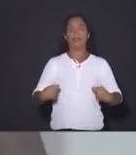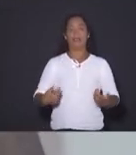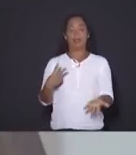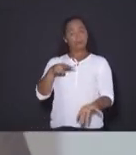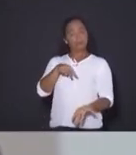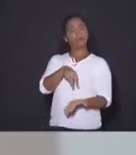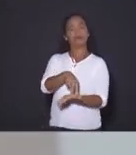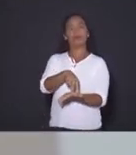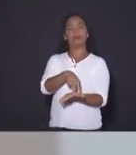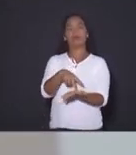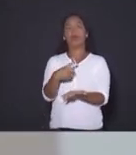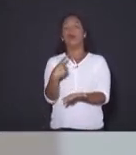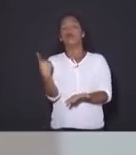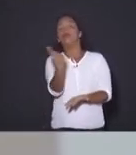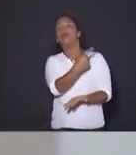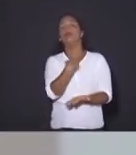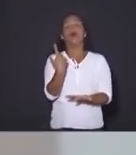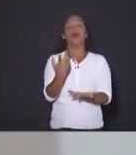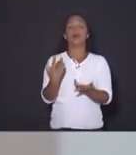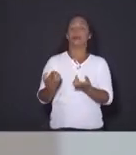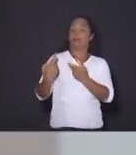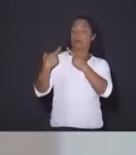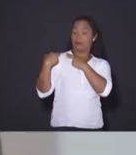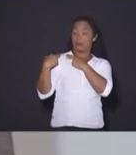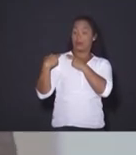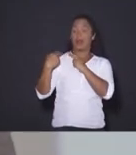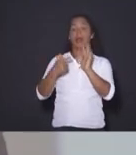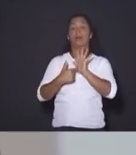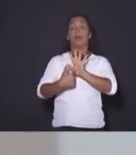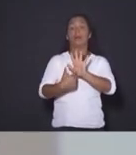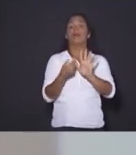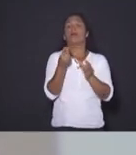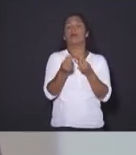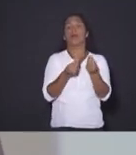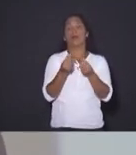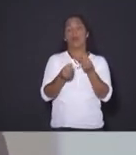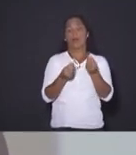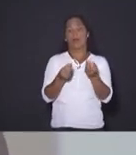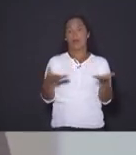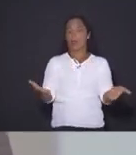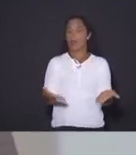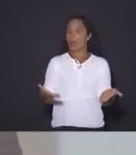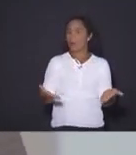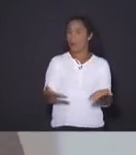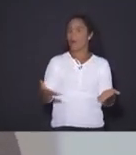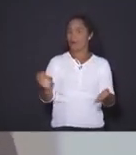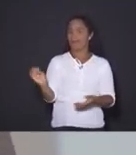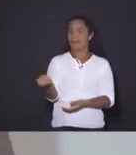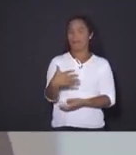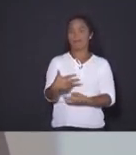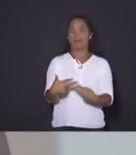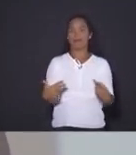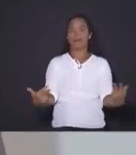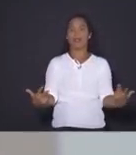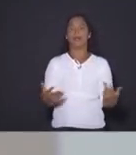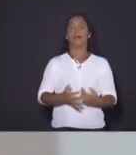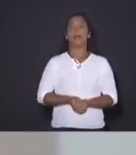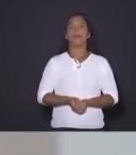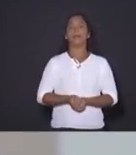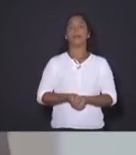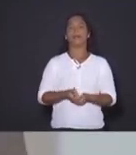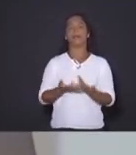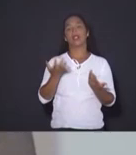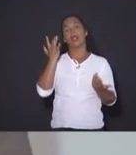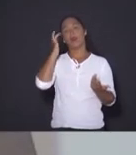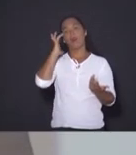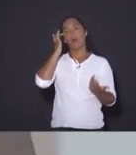é quais são os papéis são os papéis que nós podemos representar nesse momento contemporâneo eu acho que é da